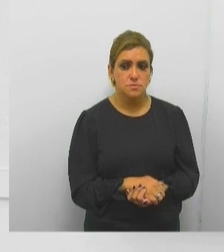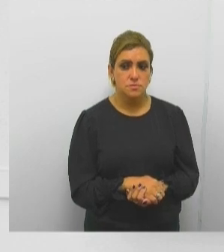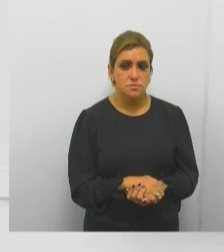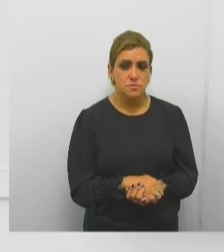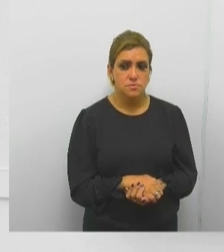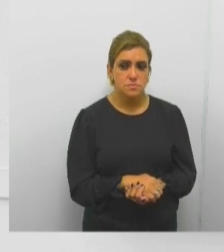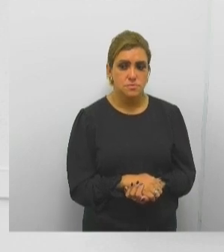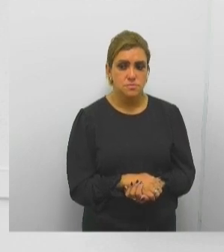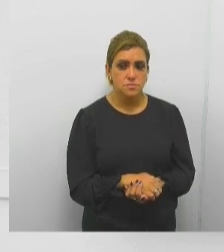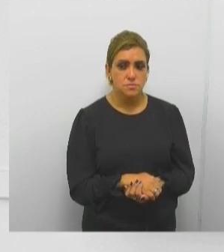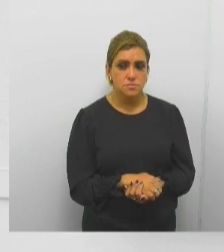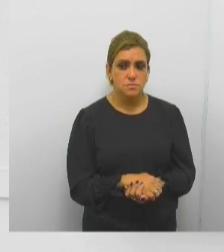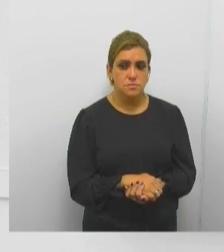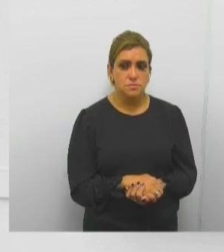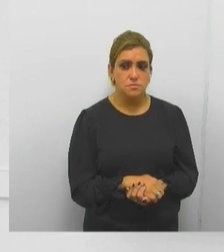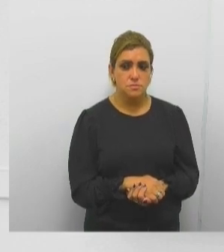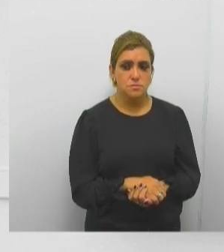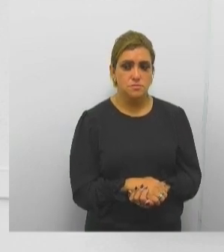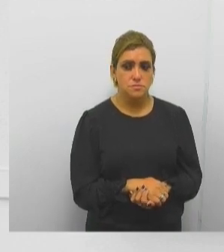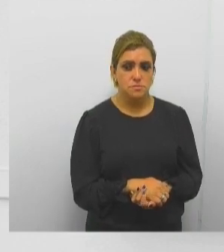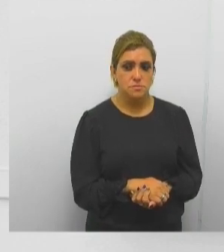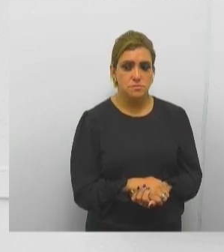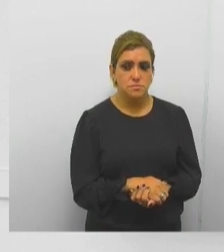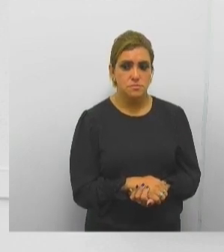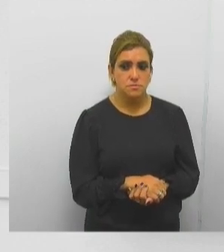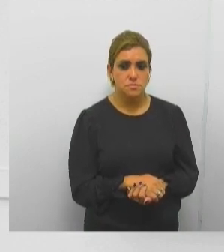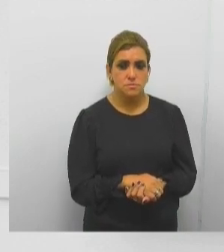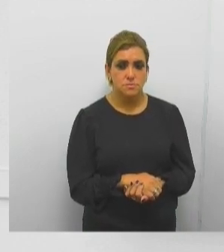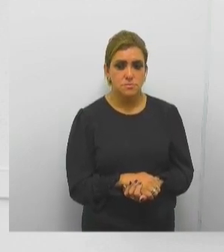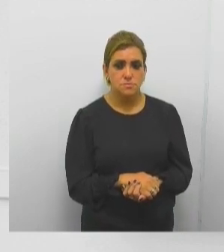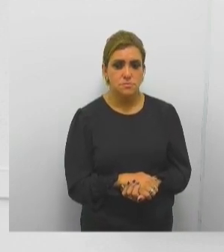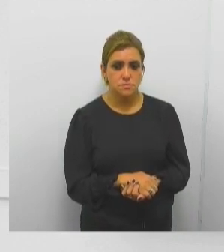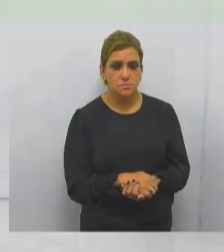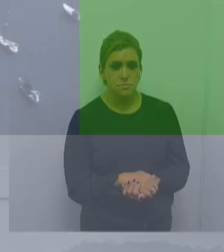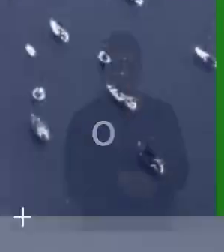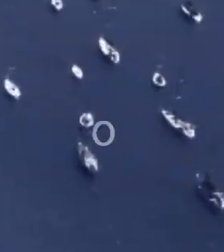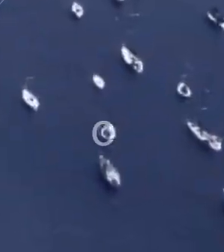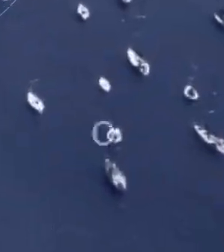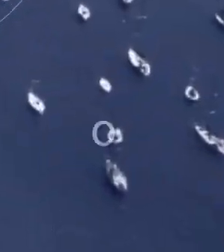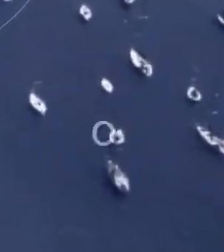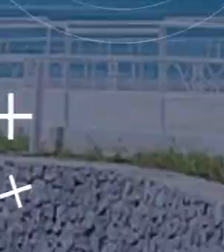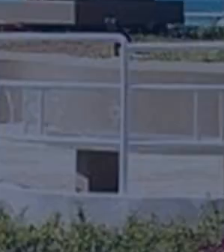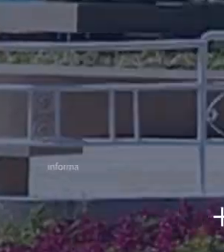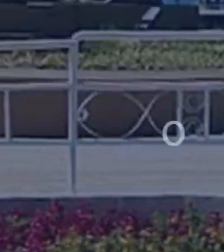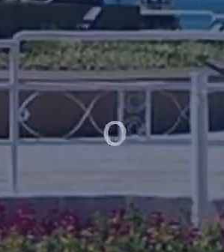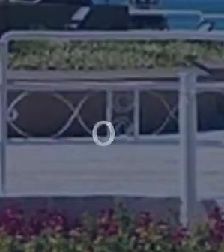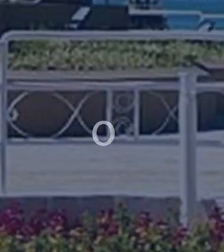matérias foram colocadas em discussão e votação. Parecer aprovado por 10 votos.